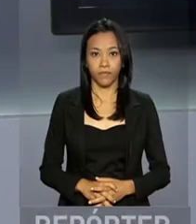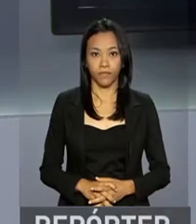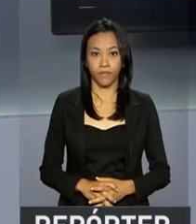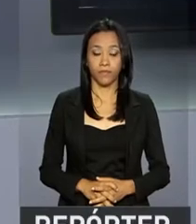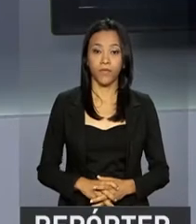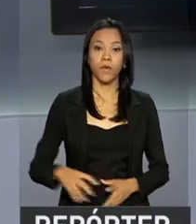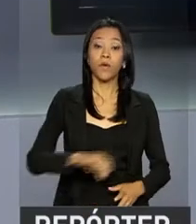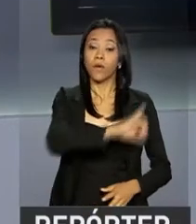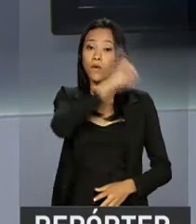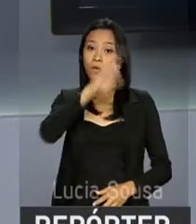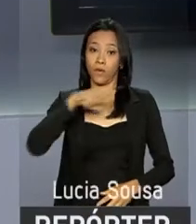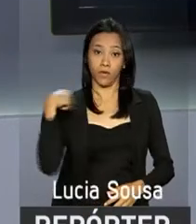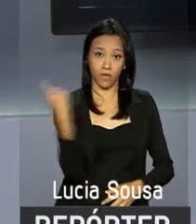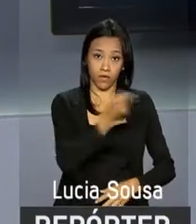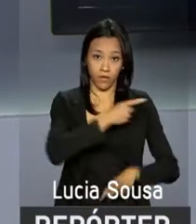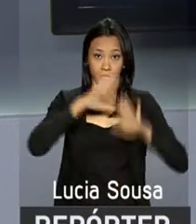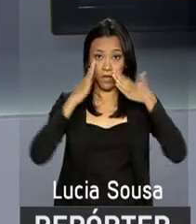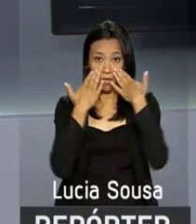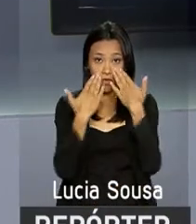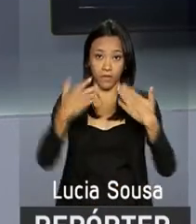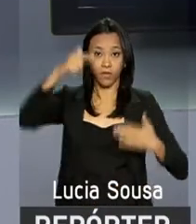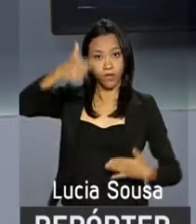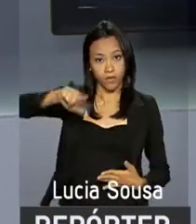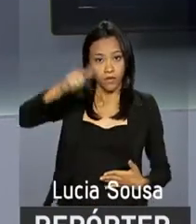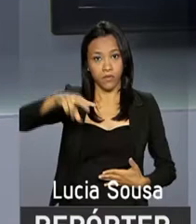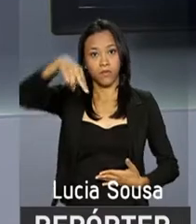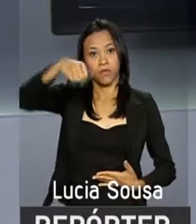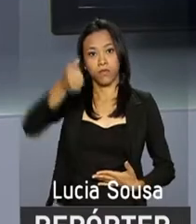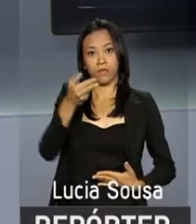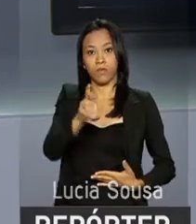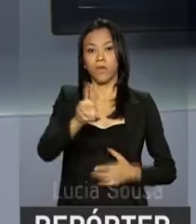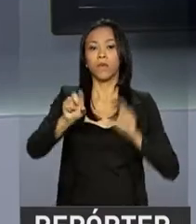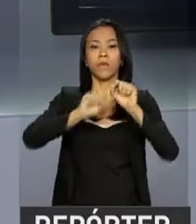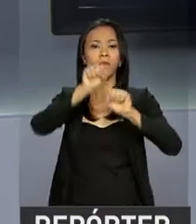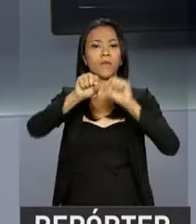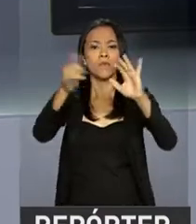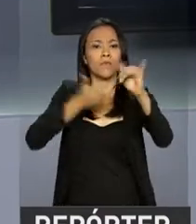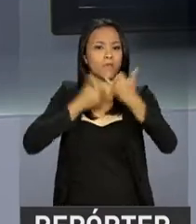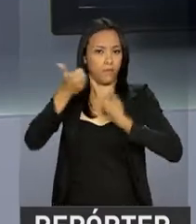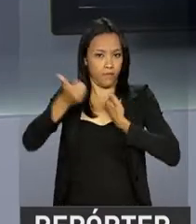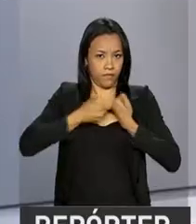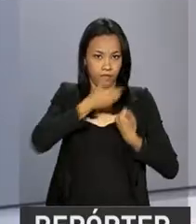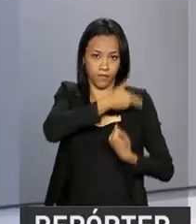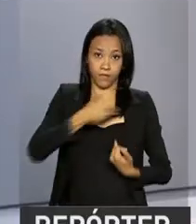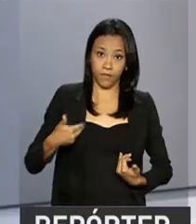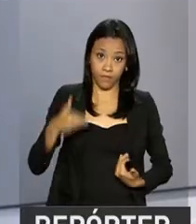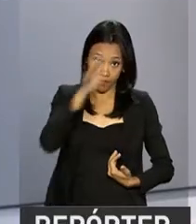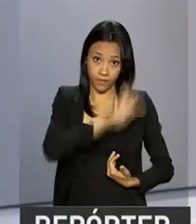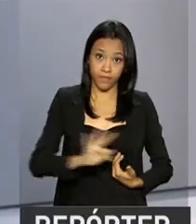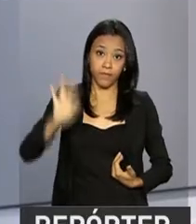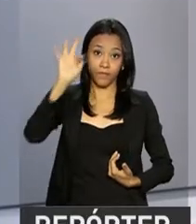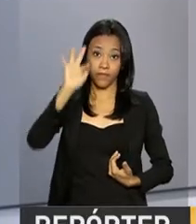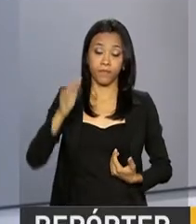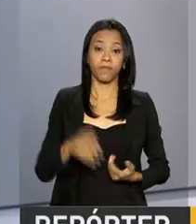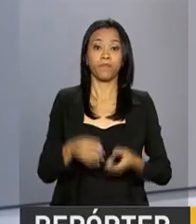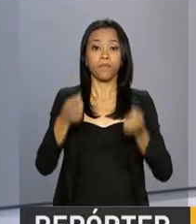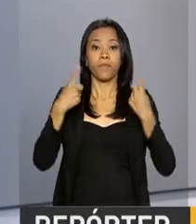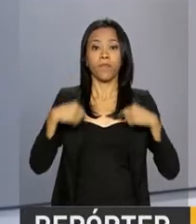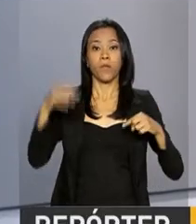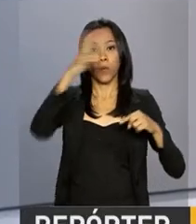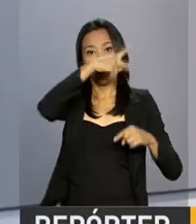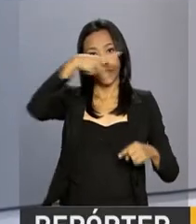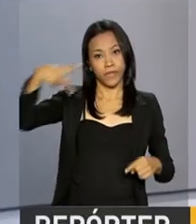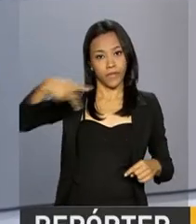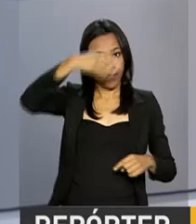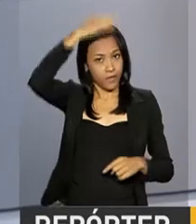olá estamos de volta com o repórter nbr as notícias do governo federal o presidente michel temer recebe